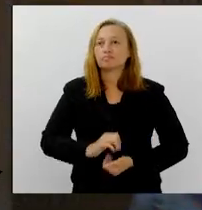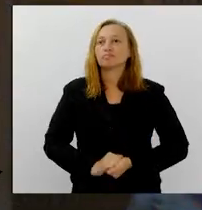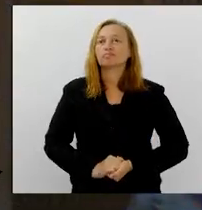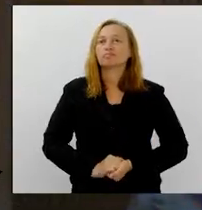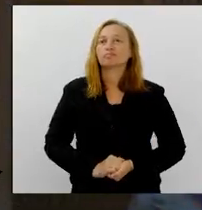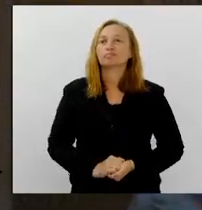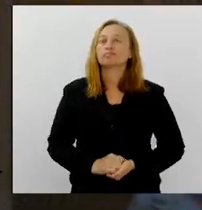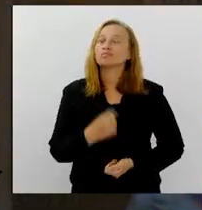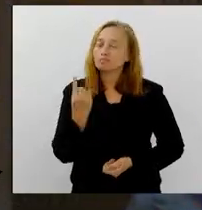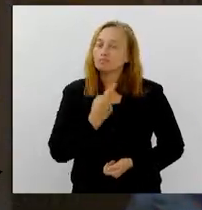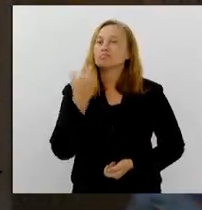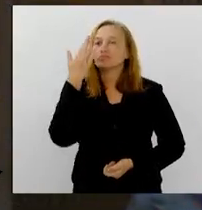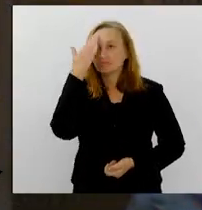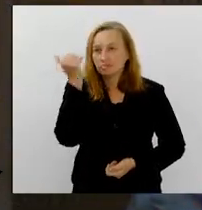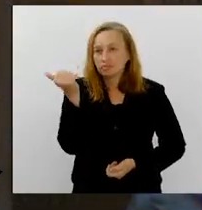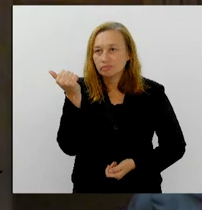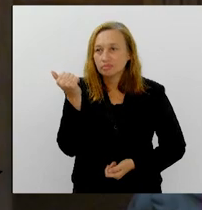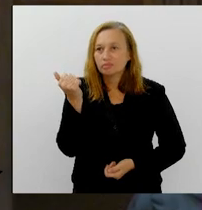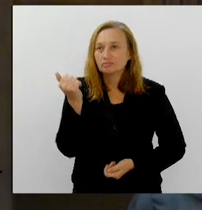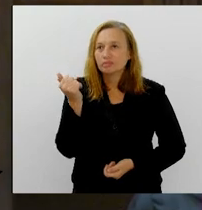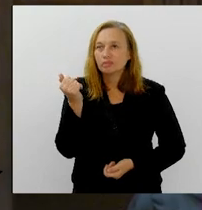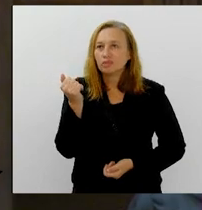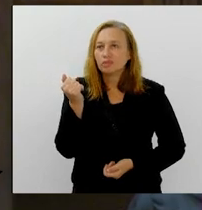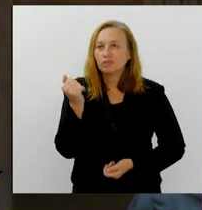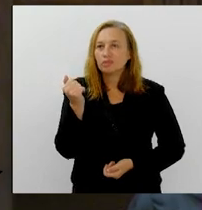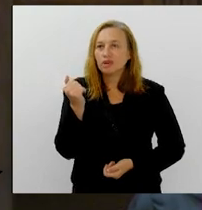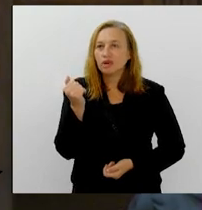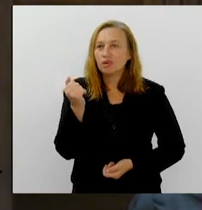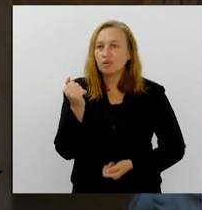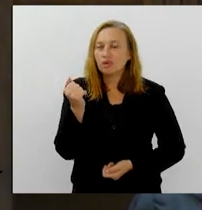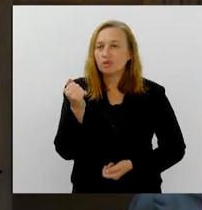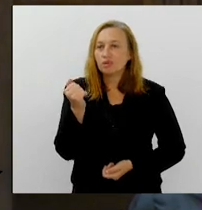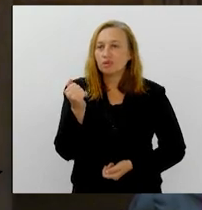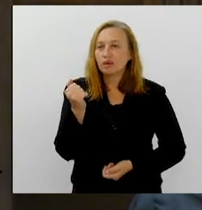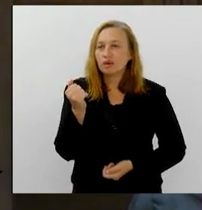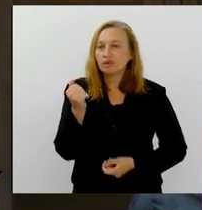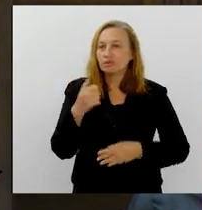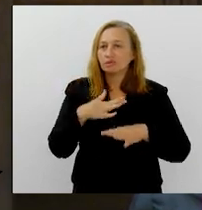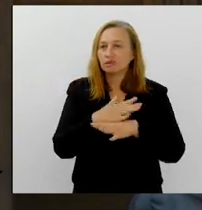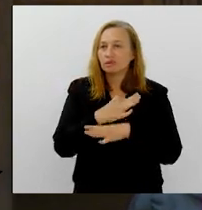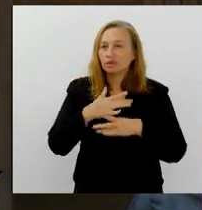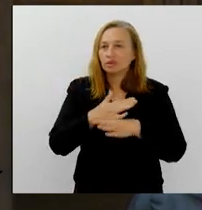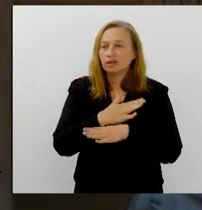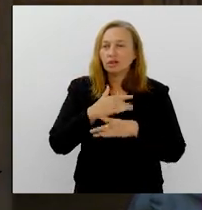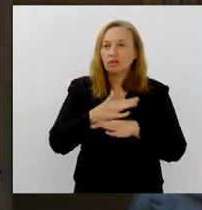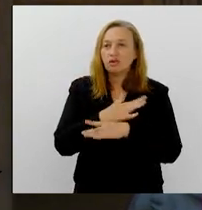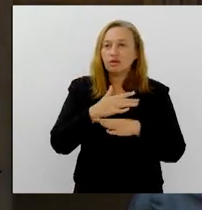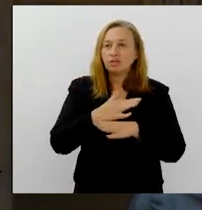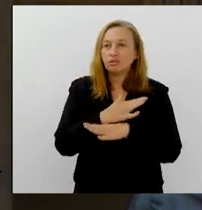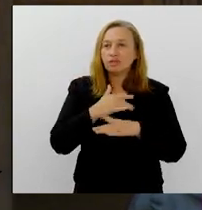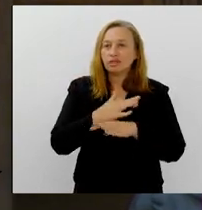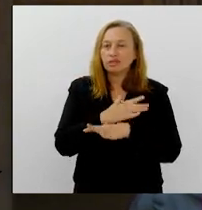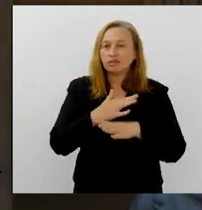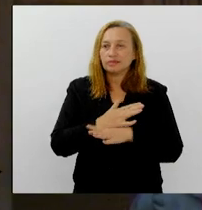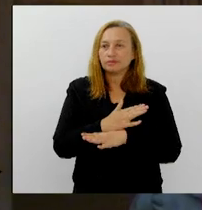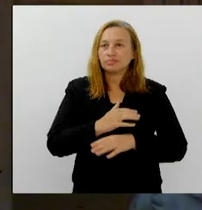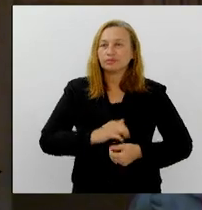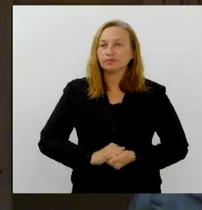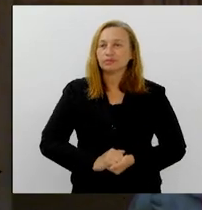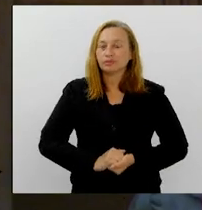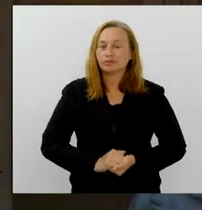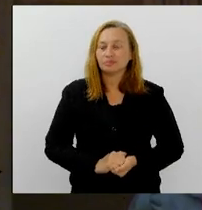porque nós sabemos que nas cidades, as cidades são o chão da democracia, onde a vida se realiza, e é muito